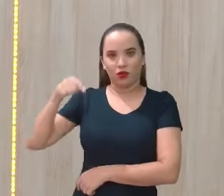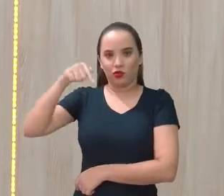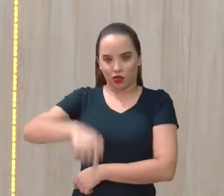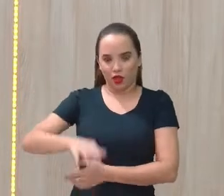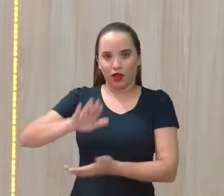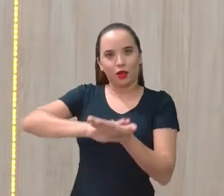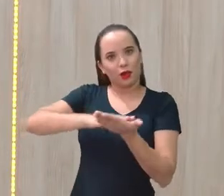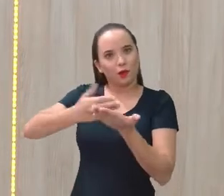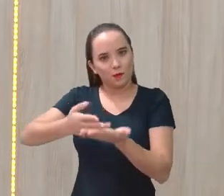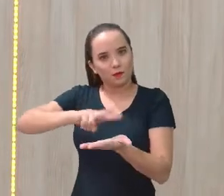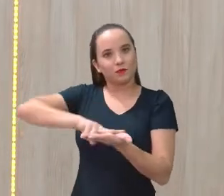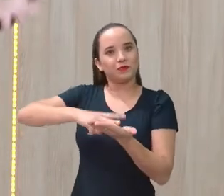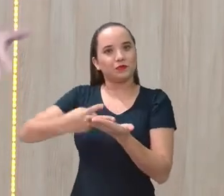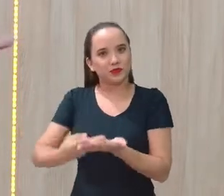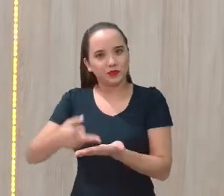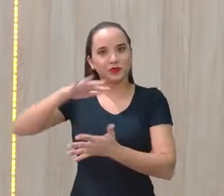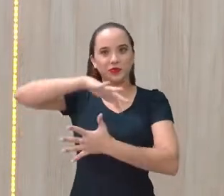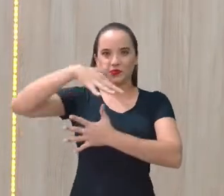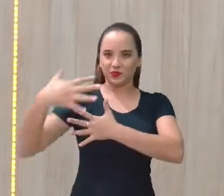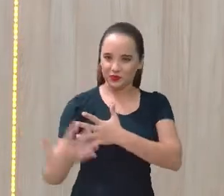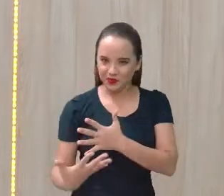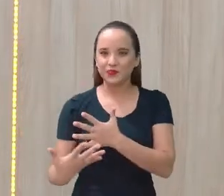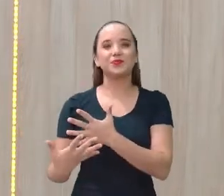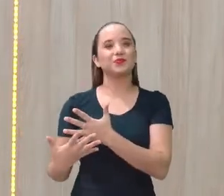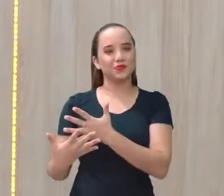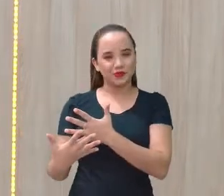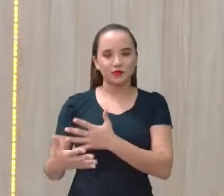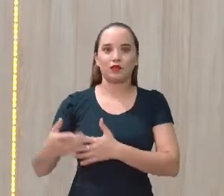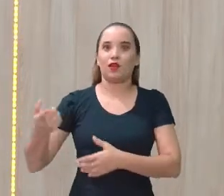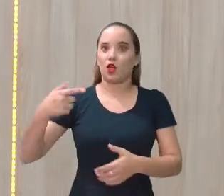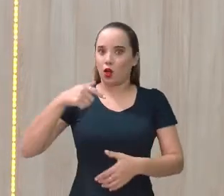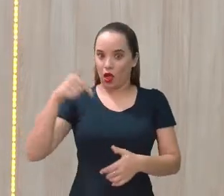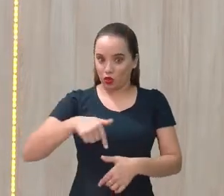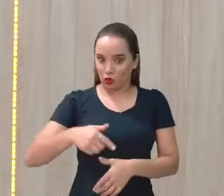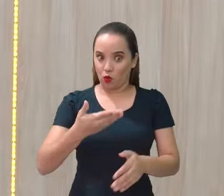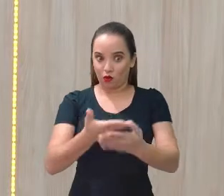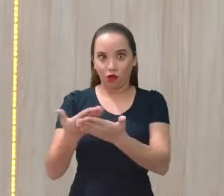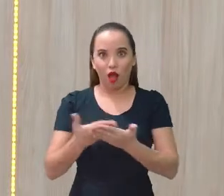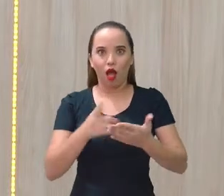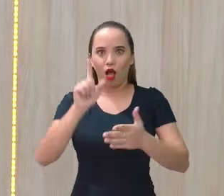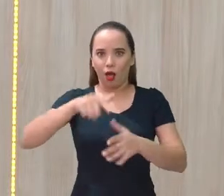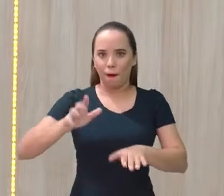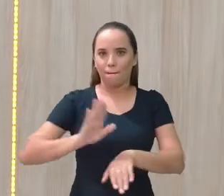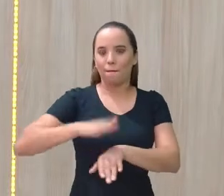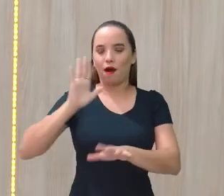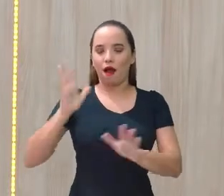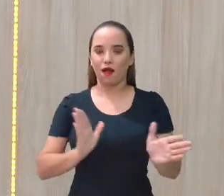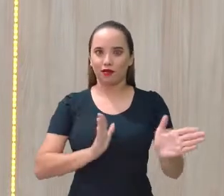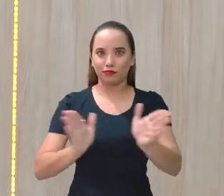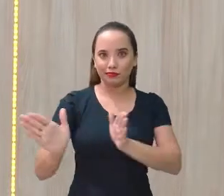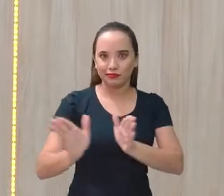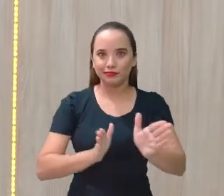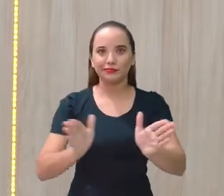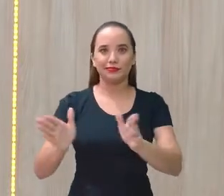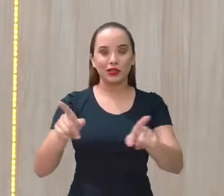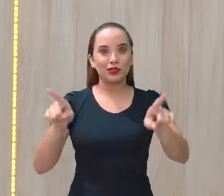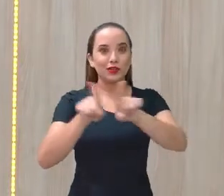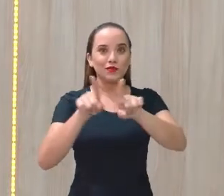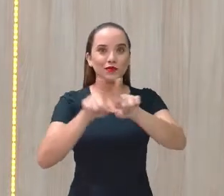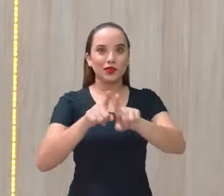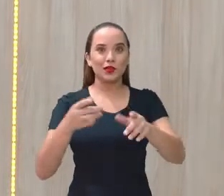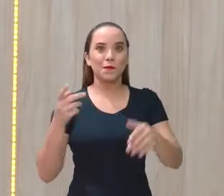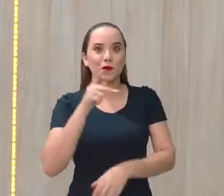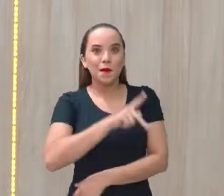né, a intérprete de Libras, deixando a nossa aula bem mais acessível. E também estou aqui com a